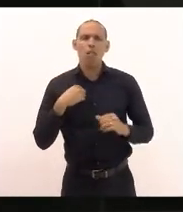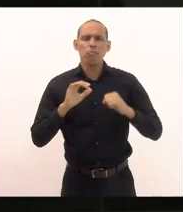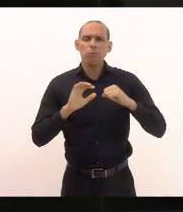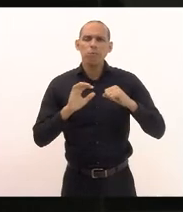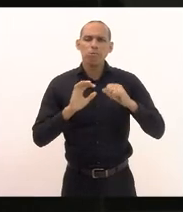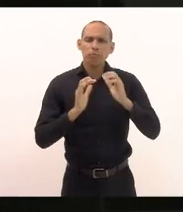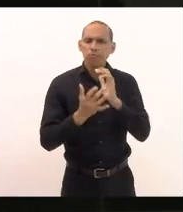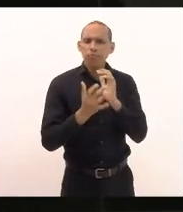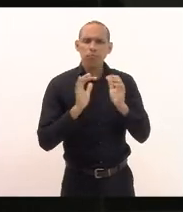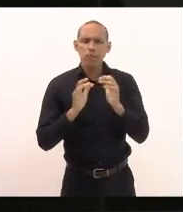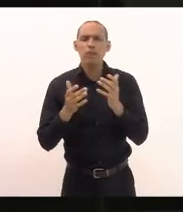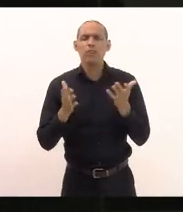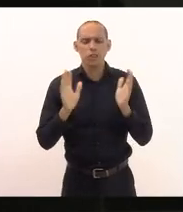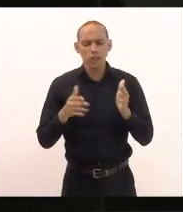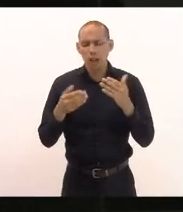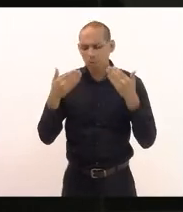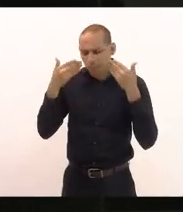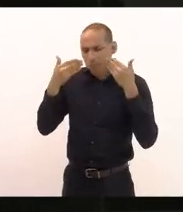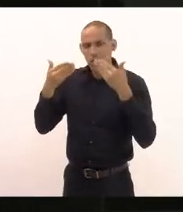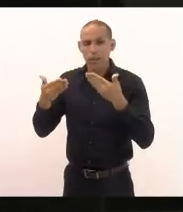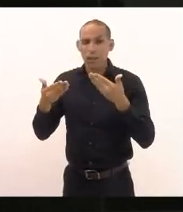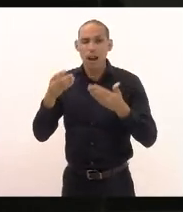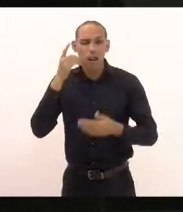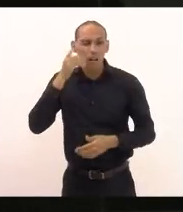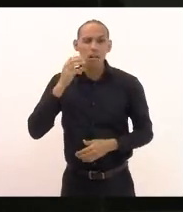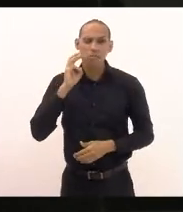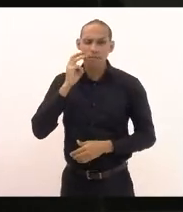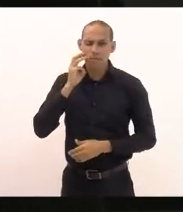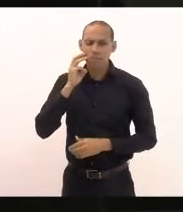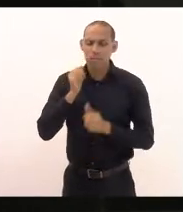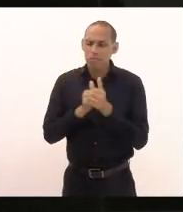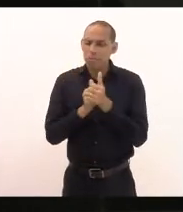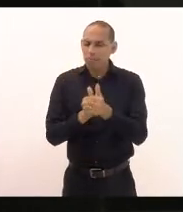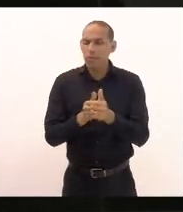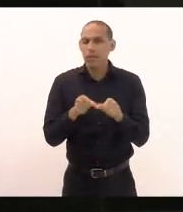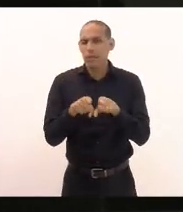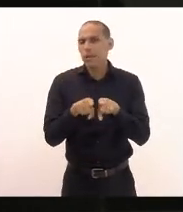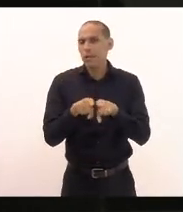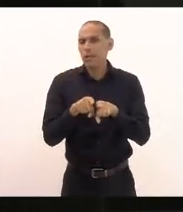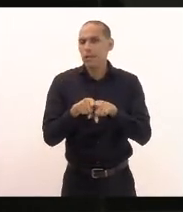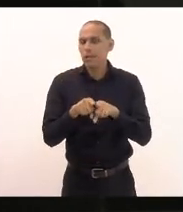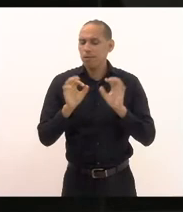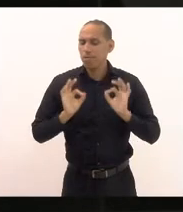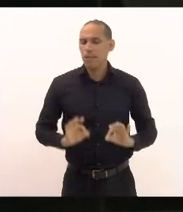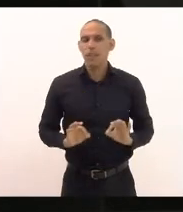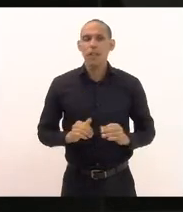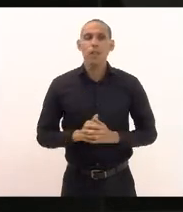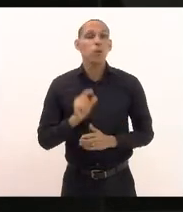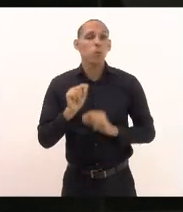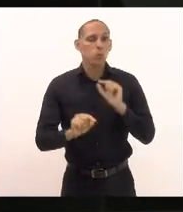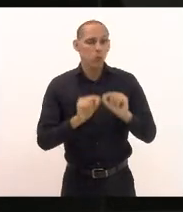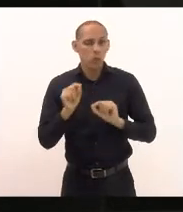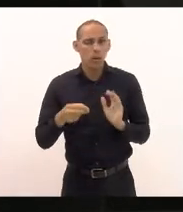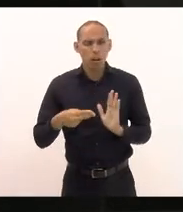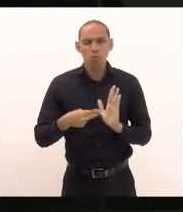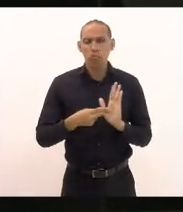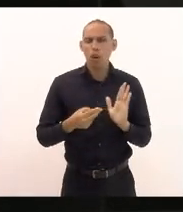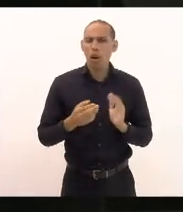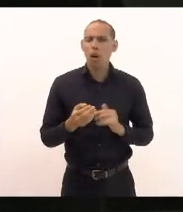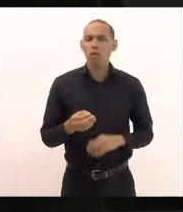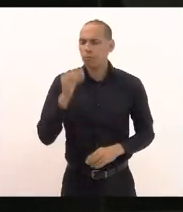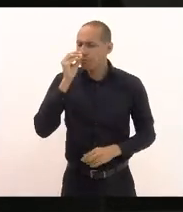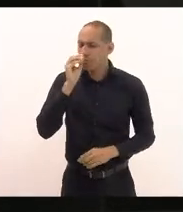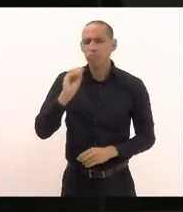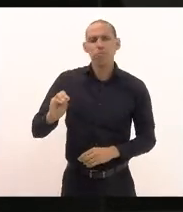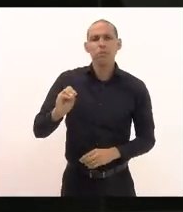tenho certeza que o deputado Valdeque está acompanhando essa questão, né? Nós temos essa nota de repúdio sobre